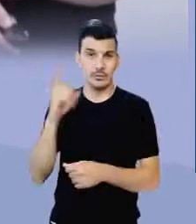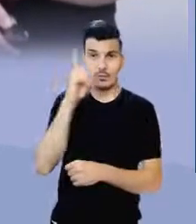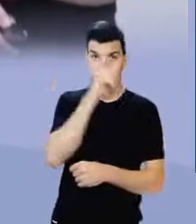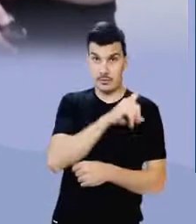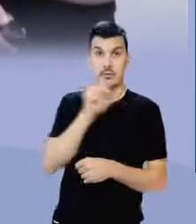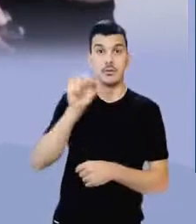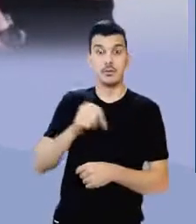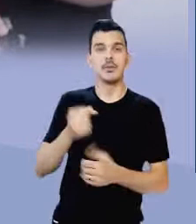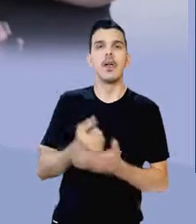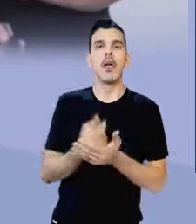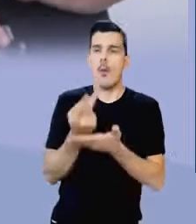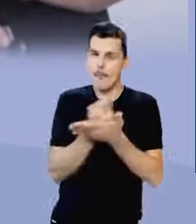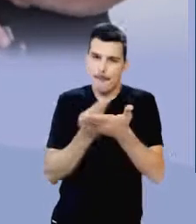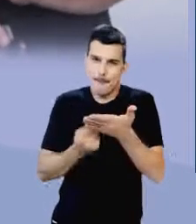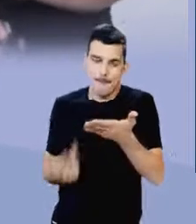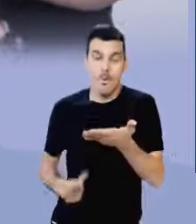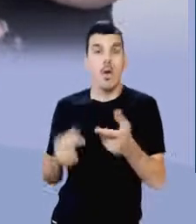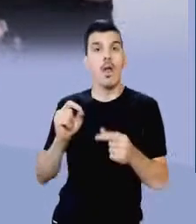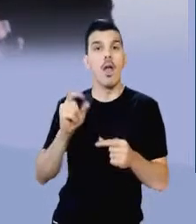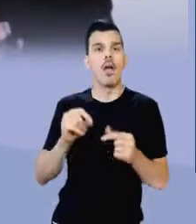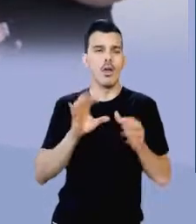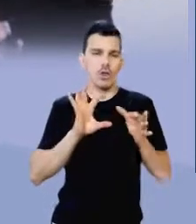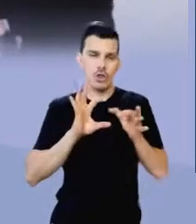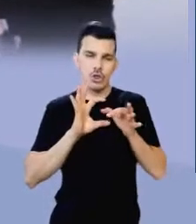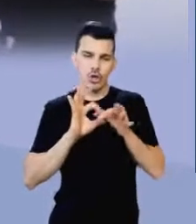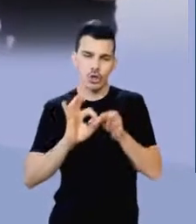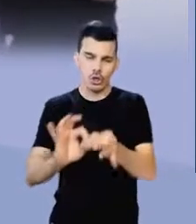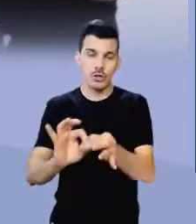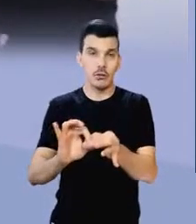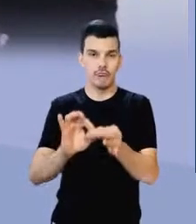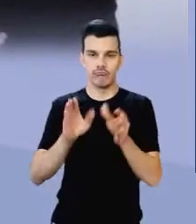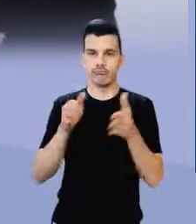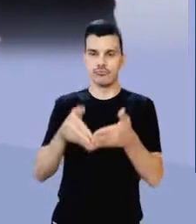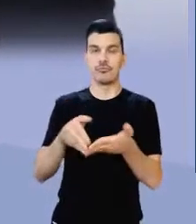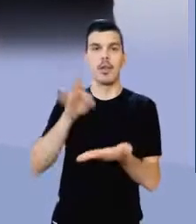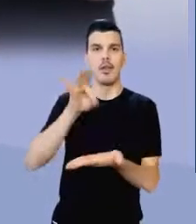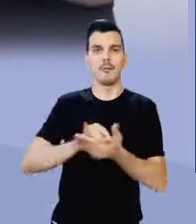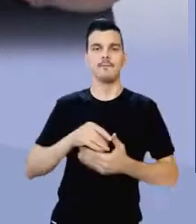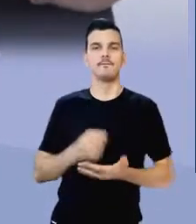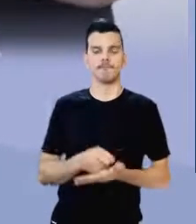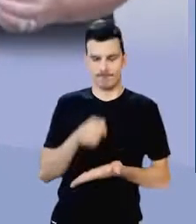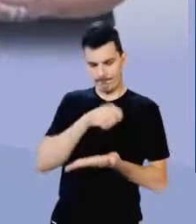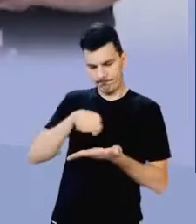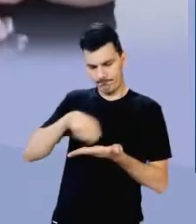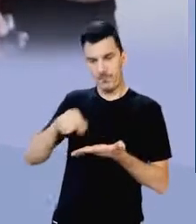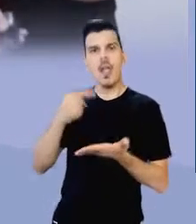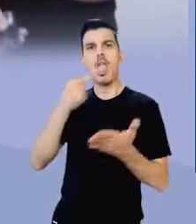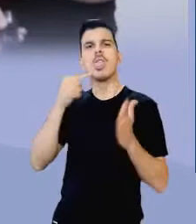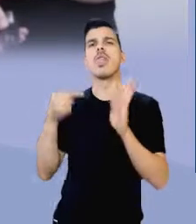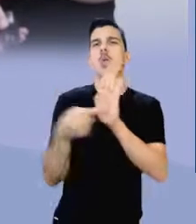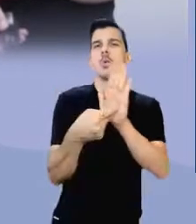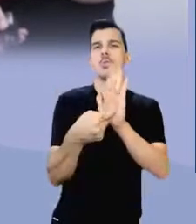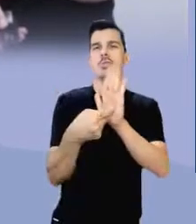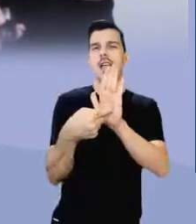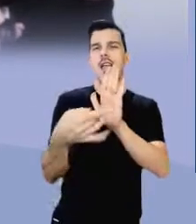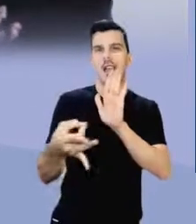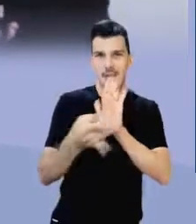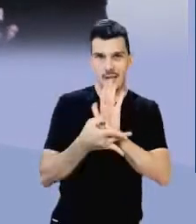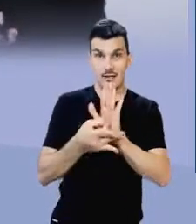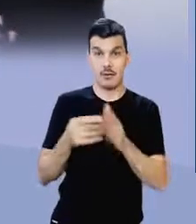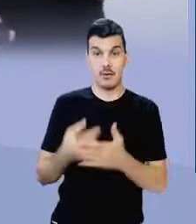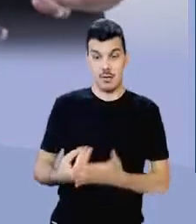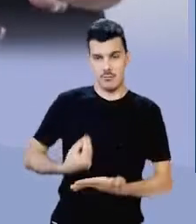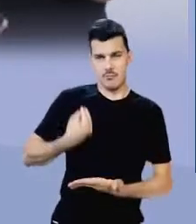tribulação. A poesia nessa época é toda engajada. O poeta faz a denúncia político-social, o